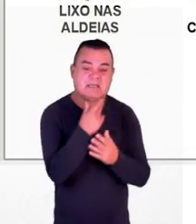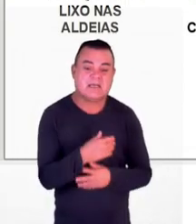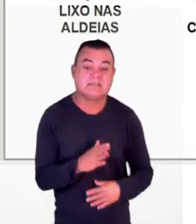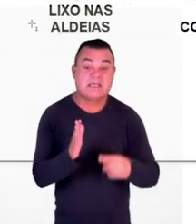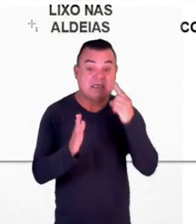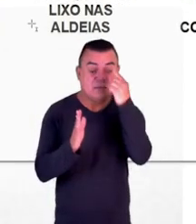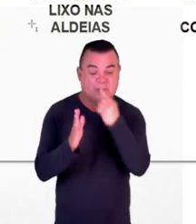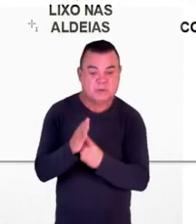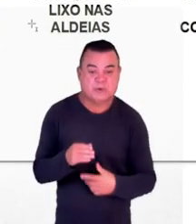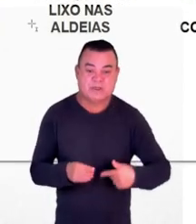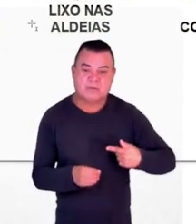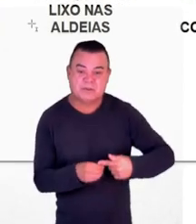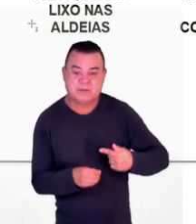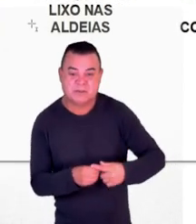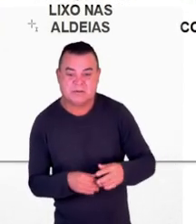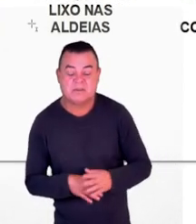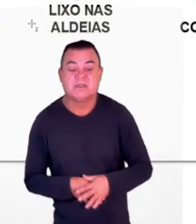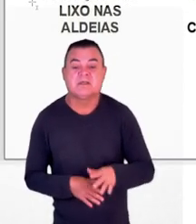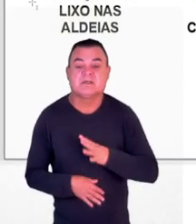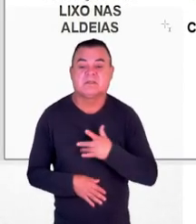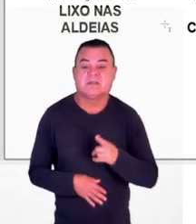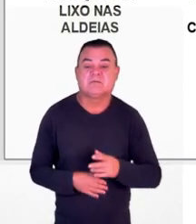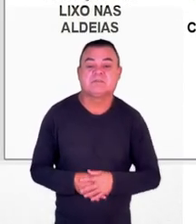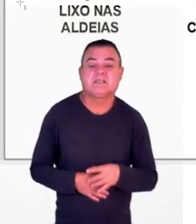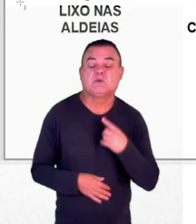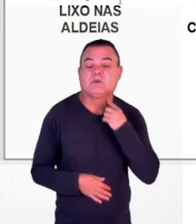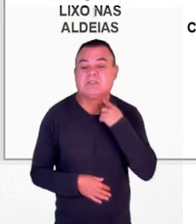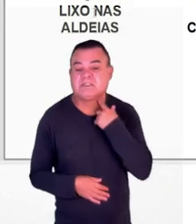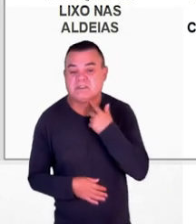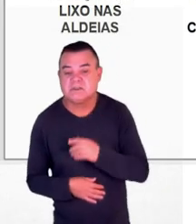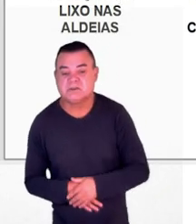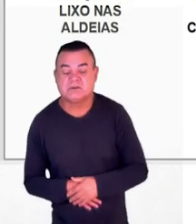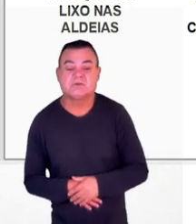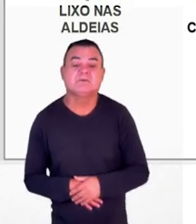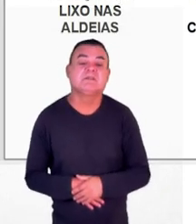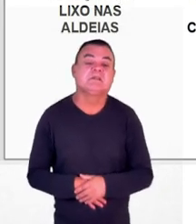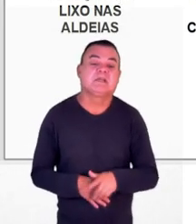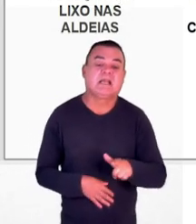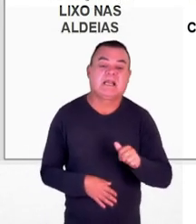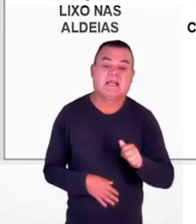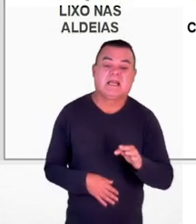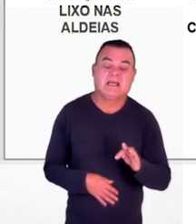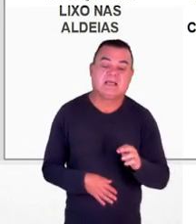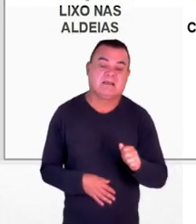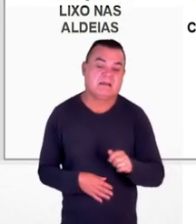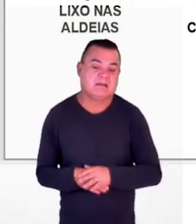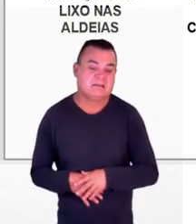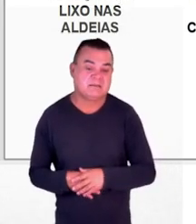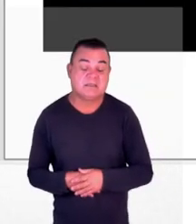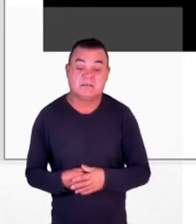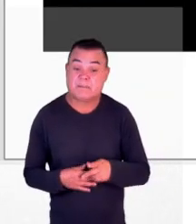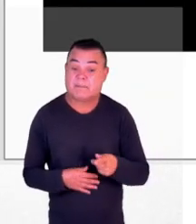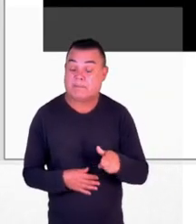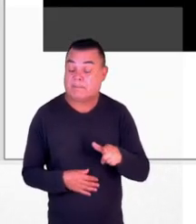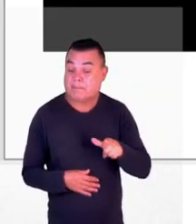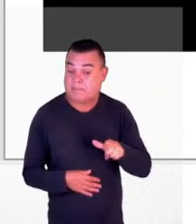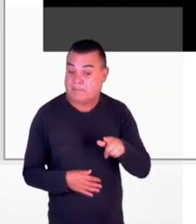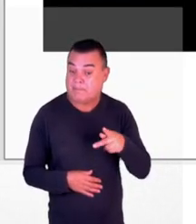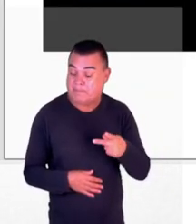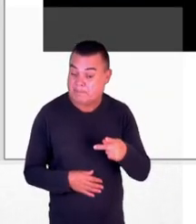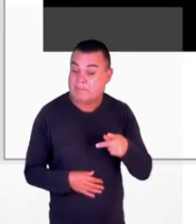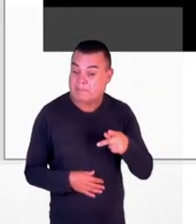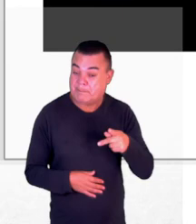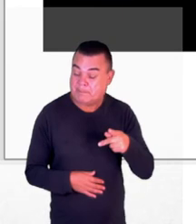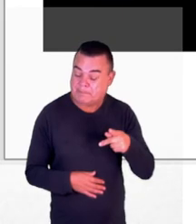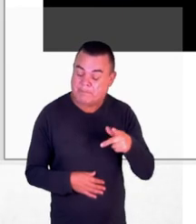combustível não tem o lixo dos enlatados dos plásticos nas aldeias por aí vai nas comunidades em 2020